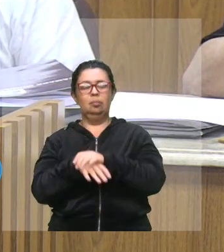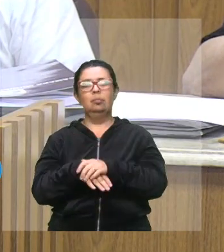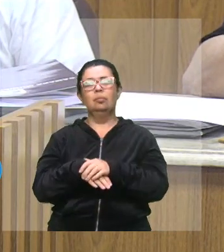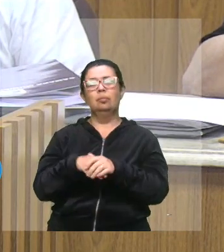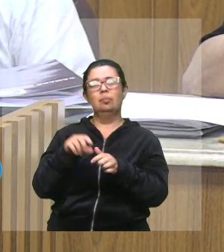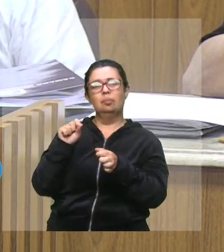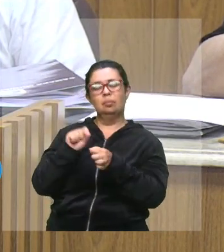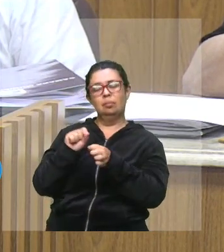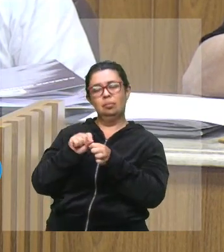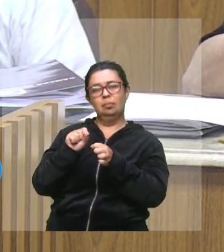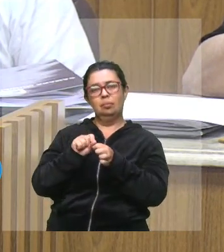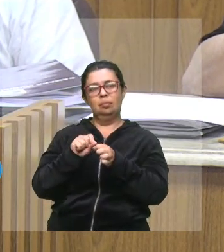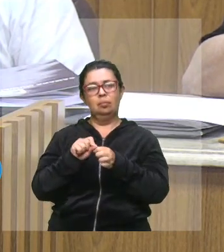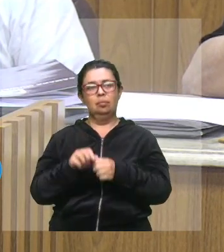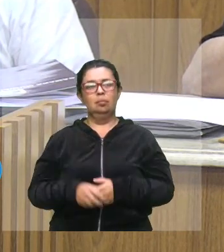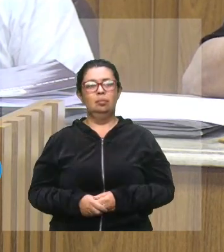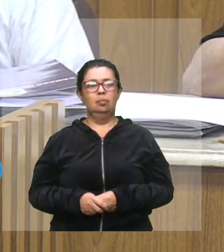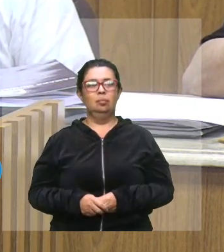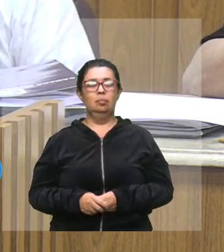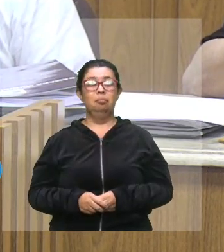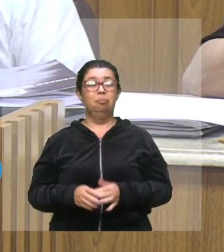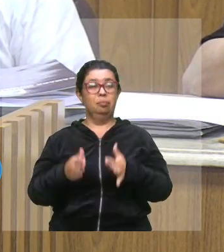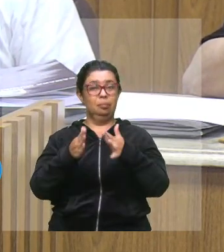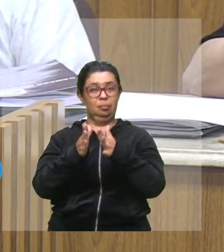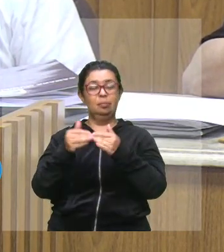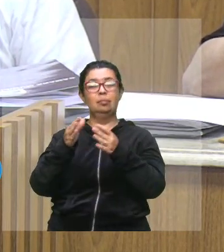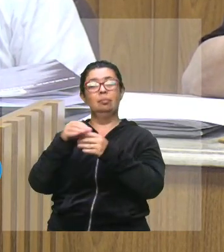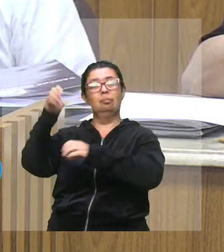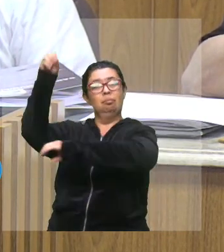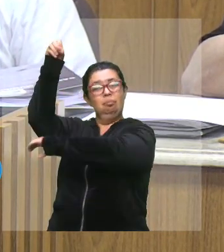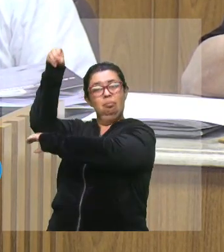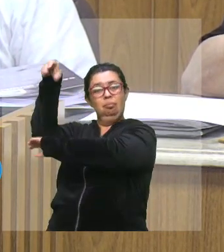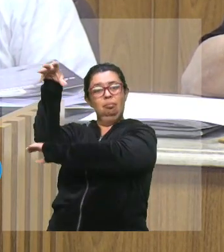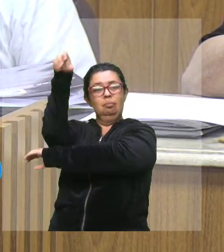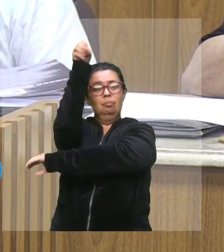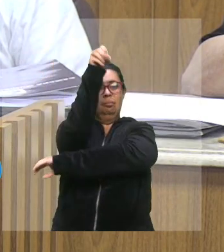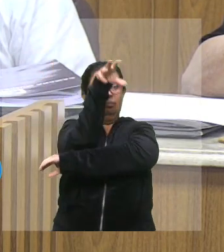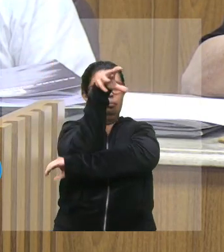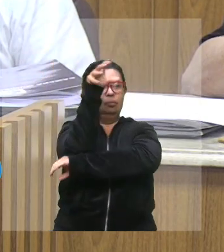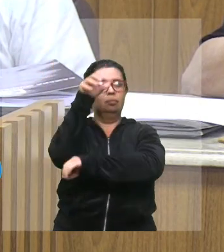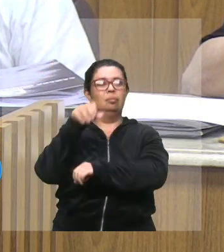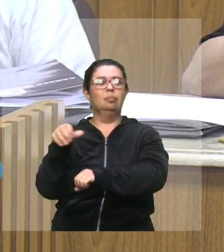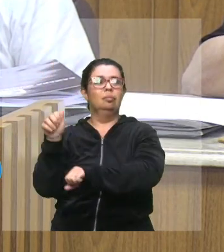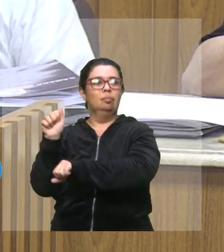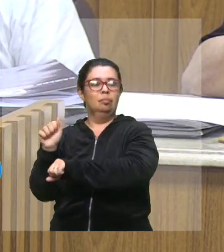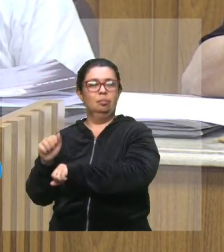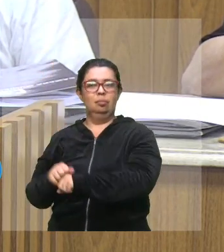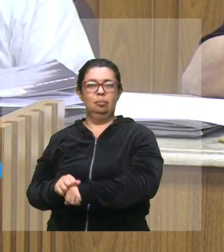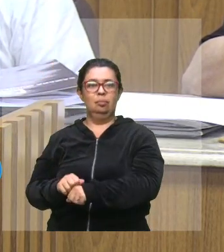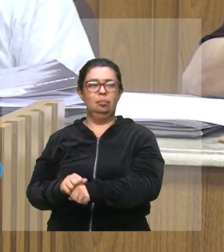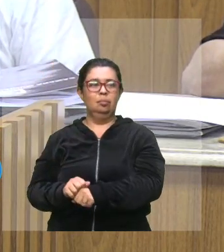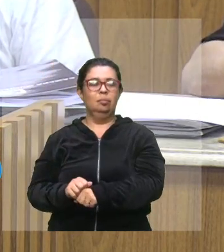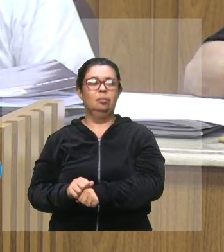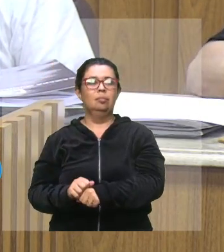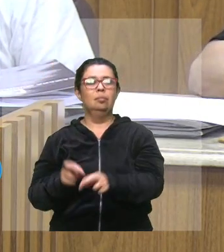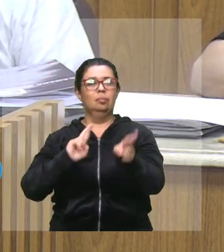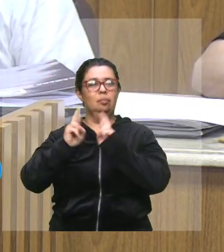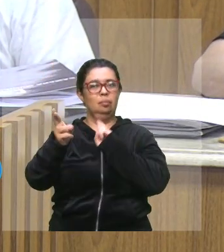presidente, solicitando iluminação naquela via marginal que liga ali